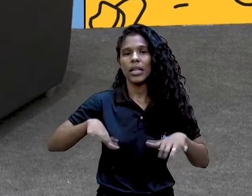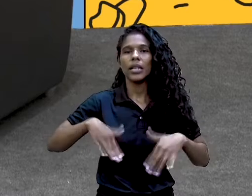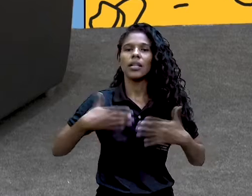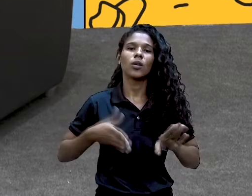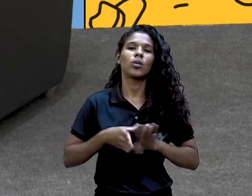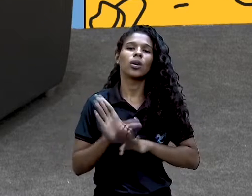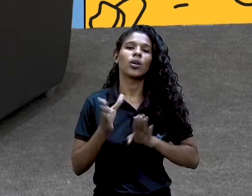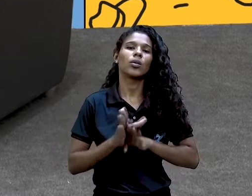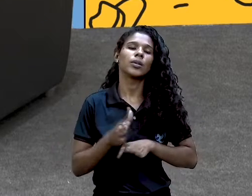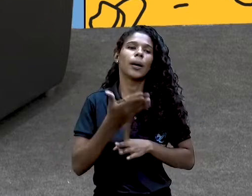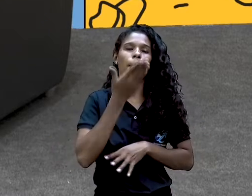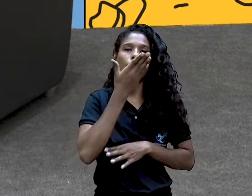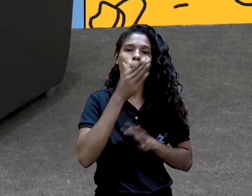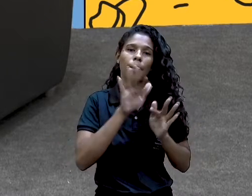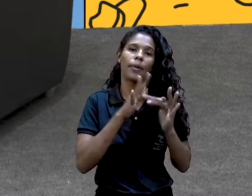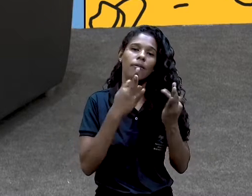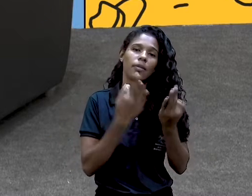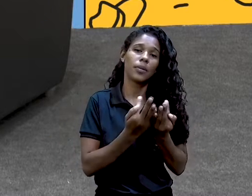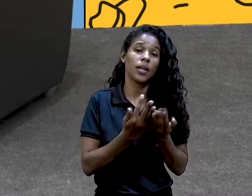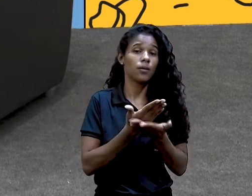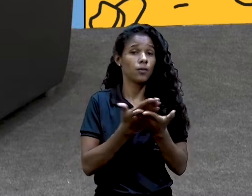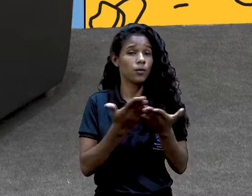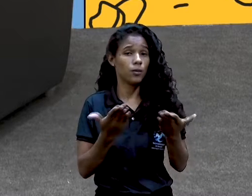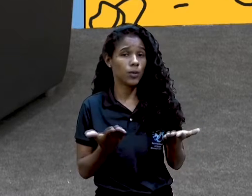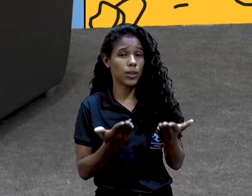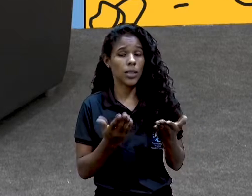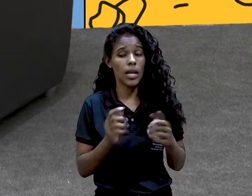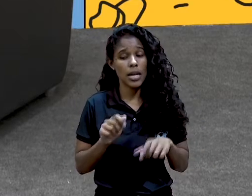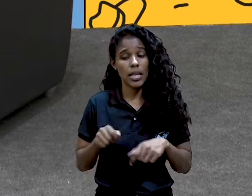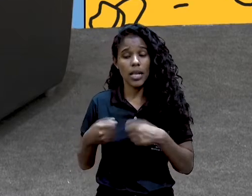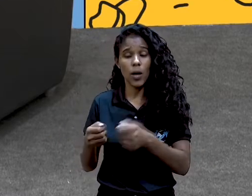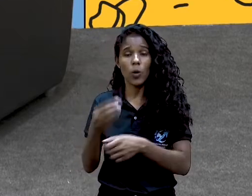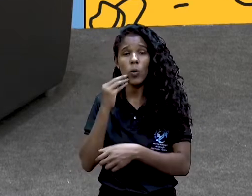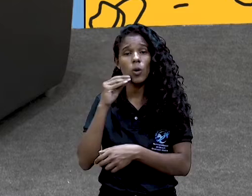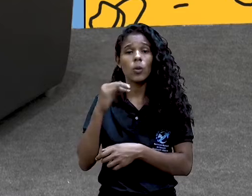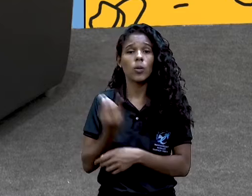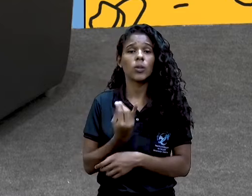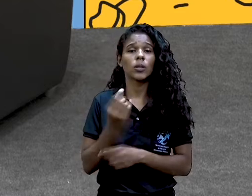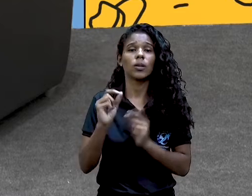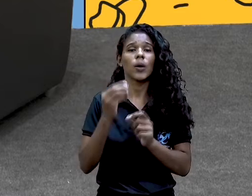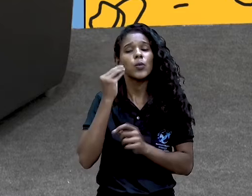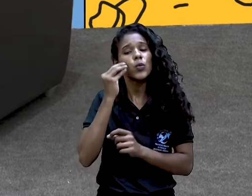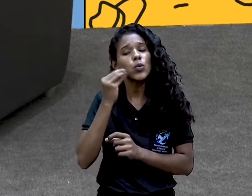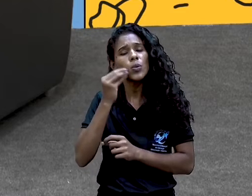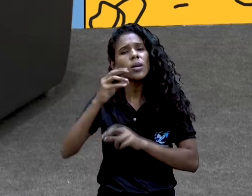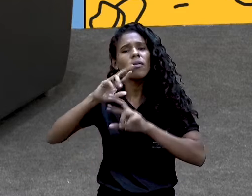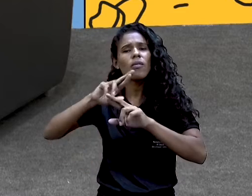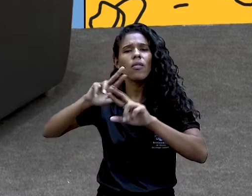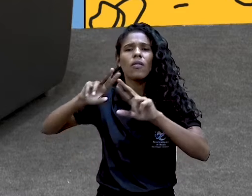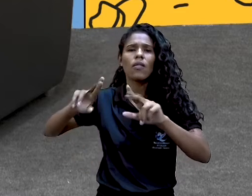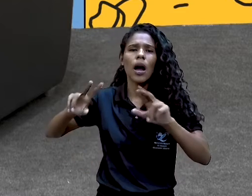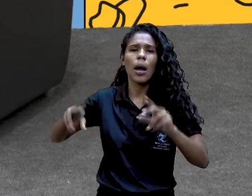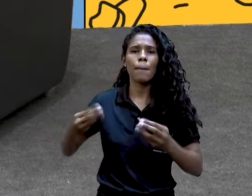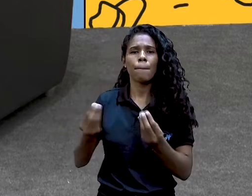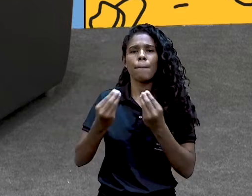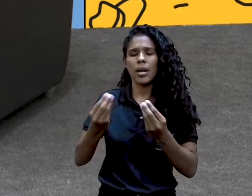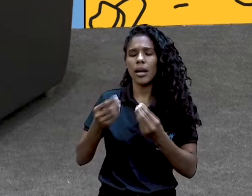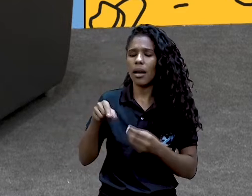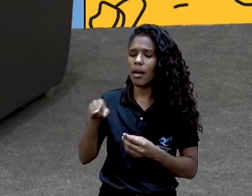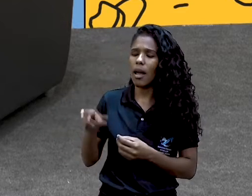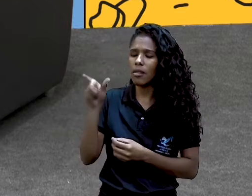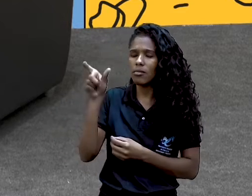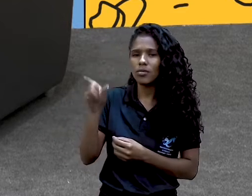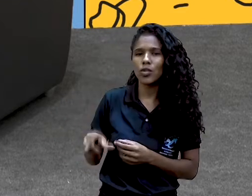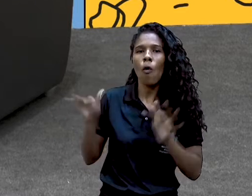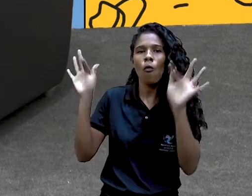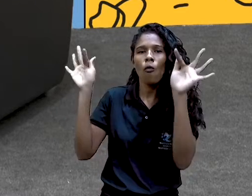outras experiências, permita que os seus filhos percebam outros mundos no qual vai se fazer dele um ser humano melhor, um ser humano feliz